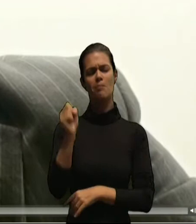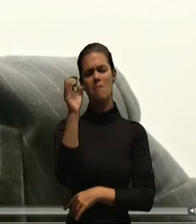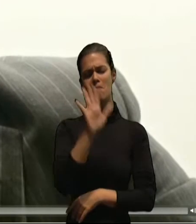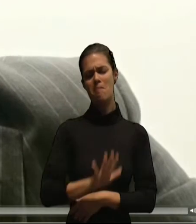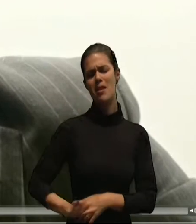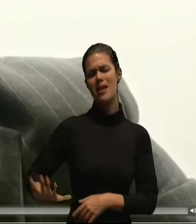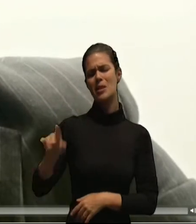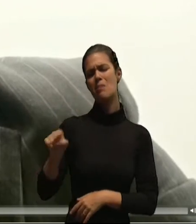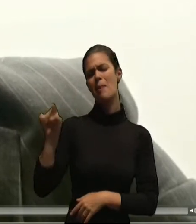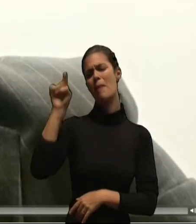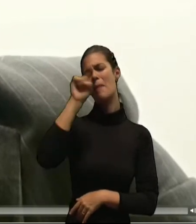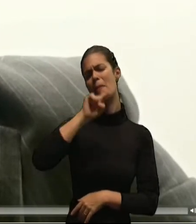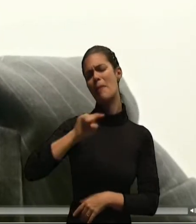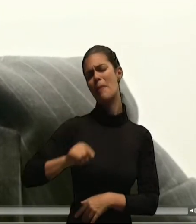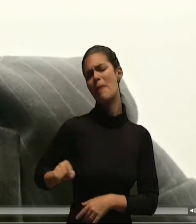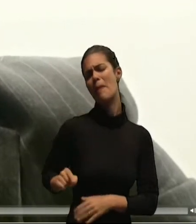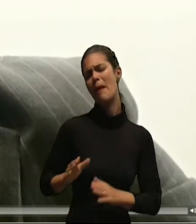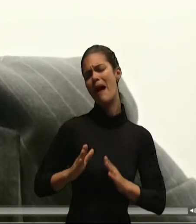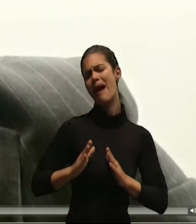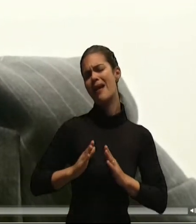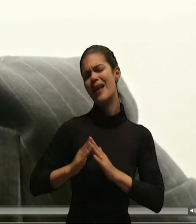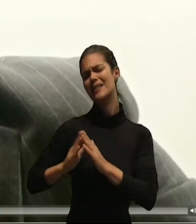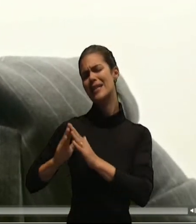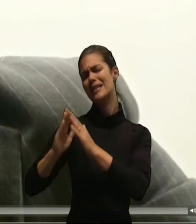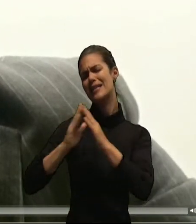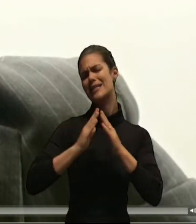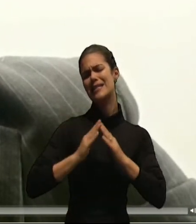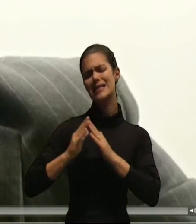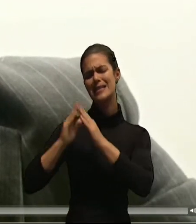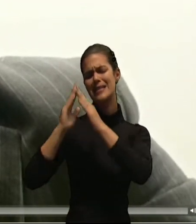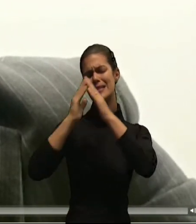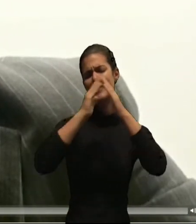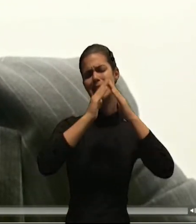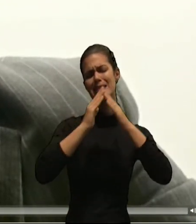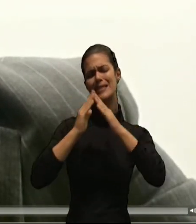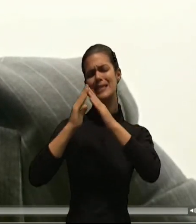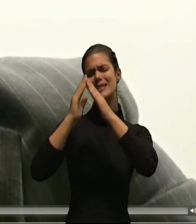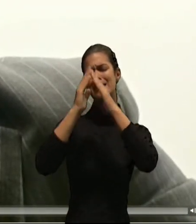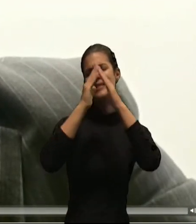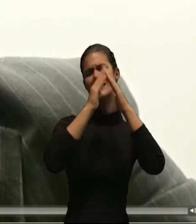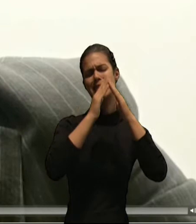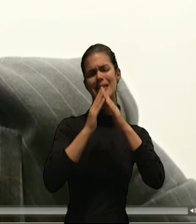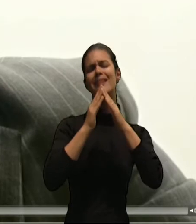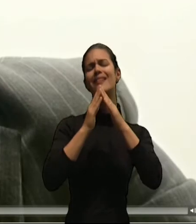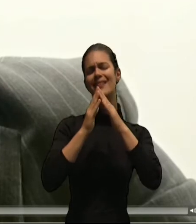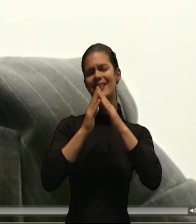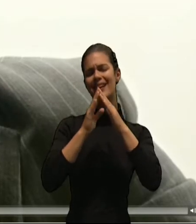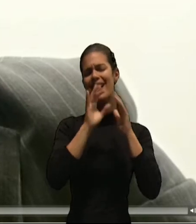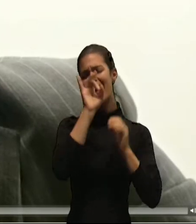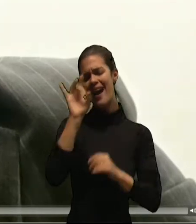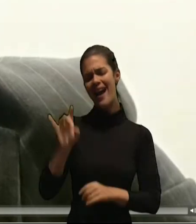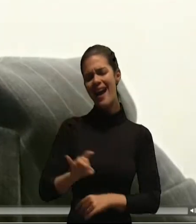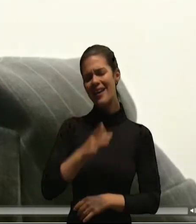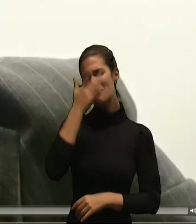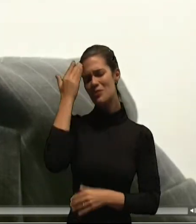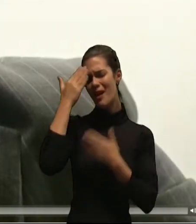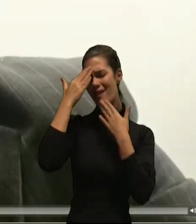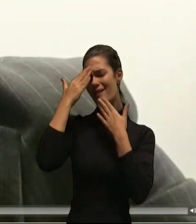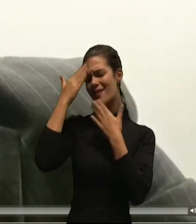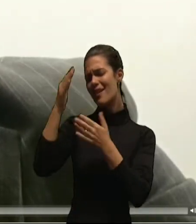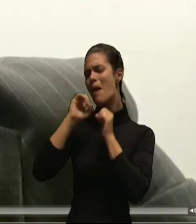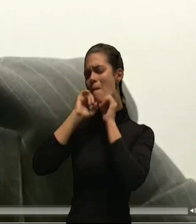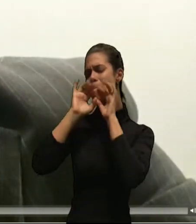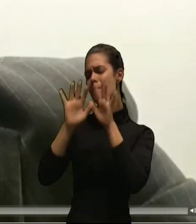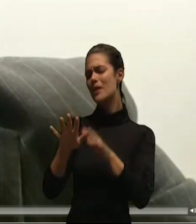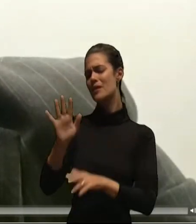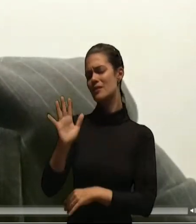Senhor, intercedendo e também agradecendo ao Senhor por tantas graças alcançadas, por tantas bênçãos que o Senhor tem